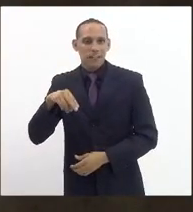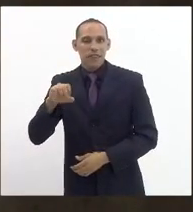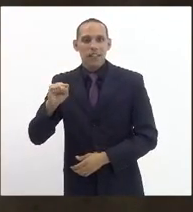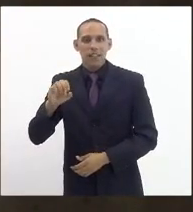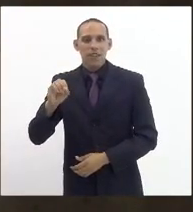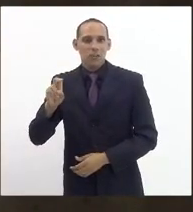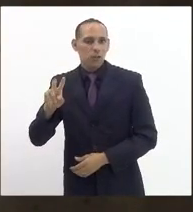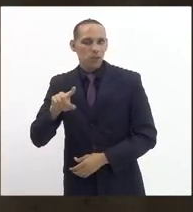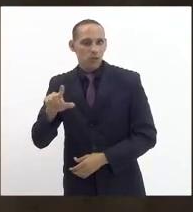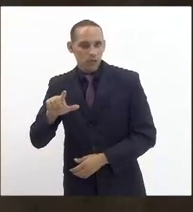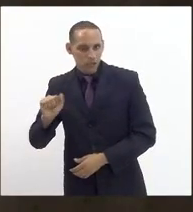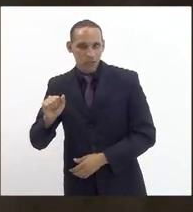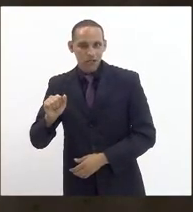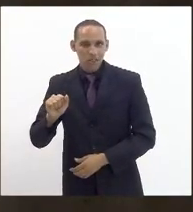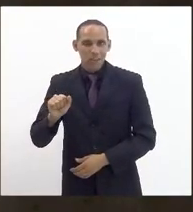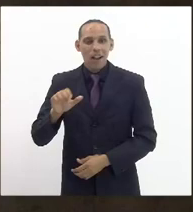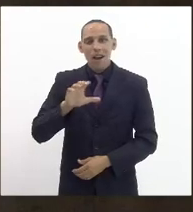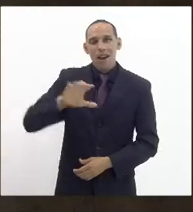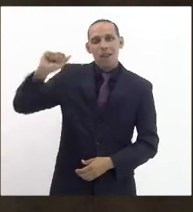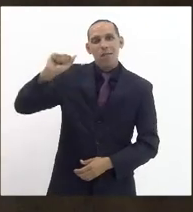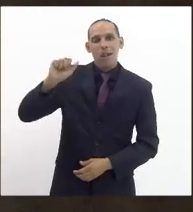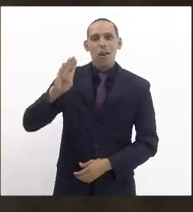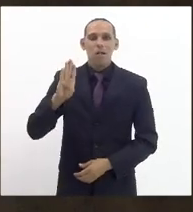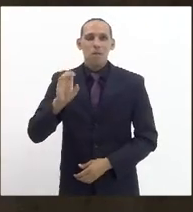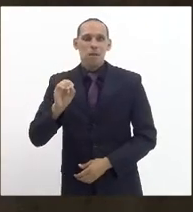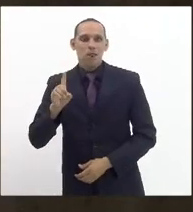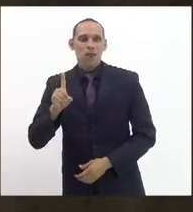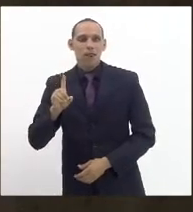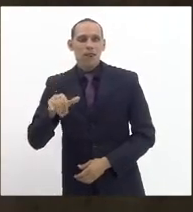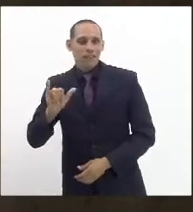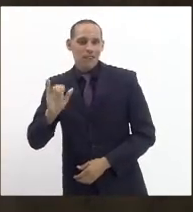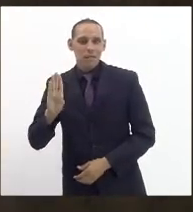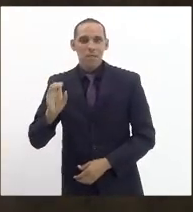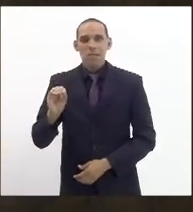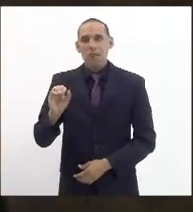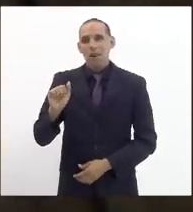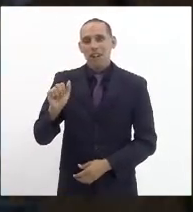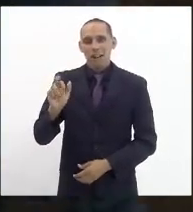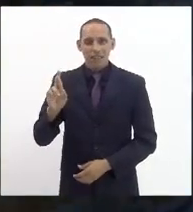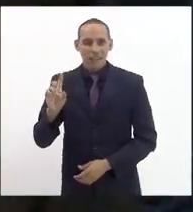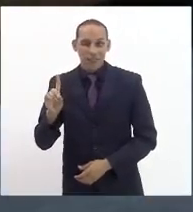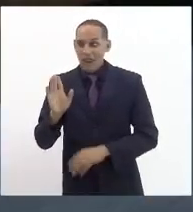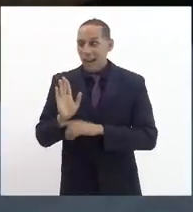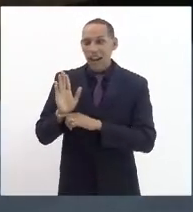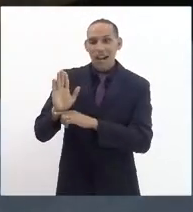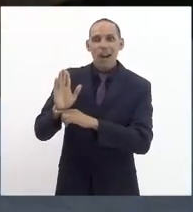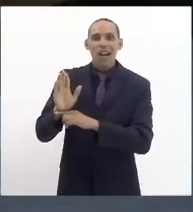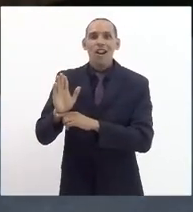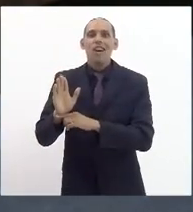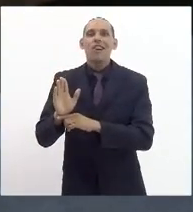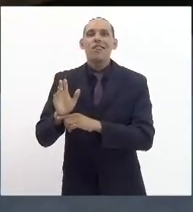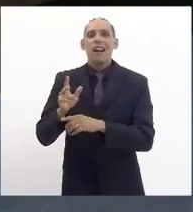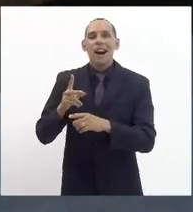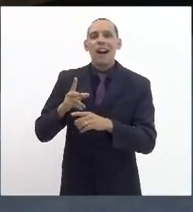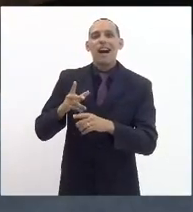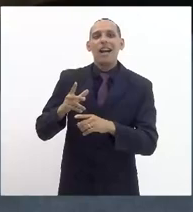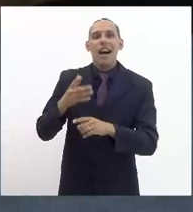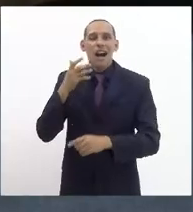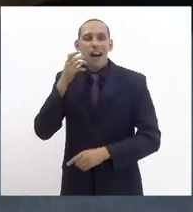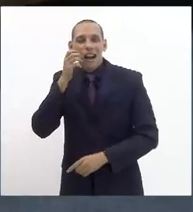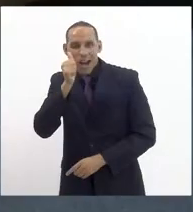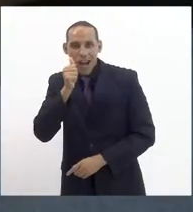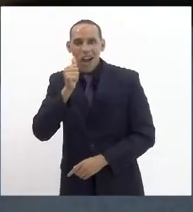campeão de bodyboard, mas foi um herói que ajudou a salvar outro herói militar do